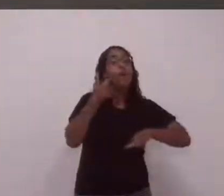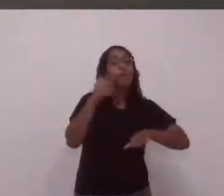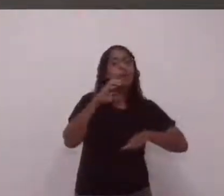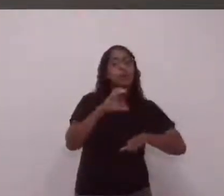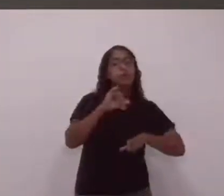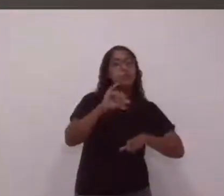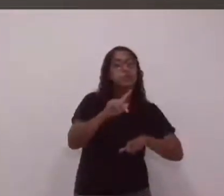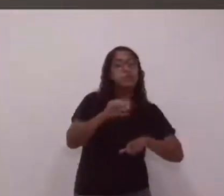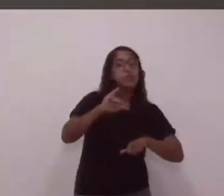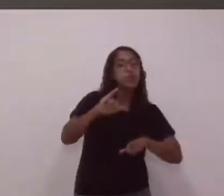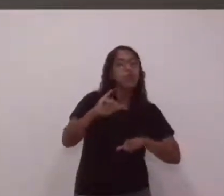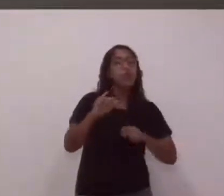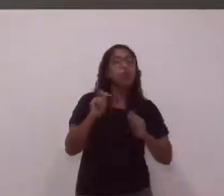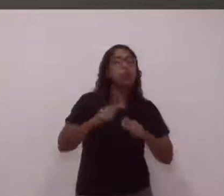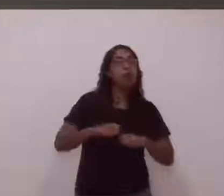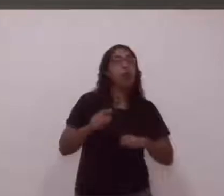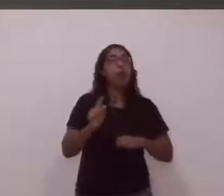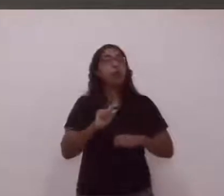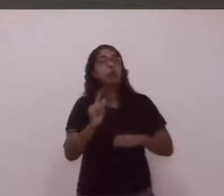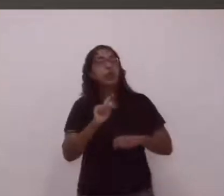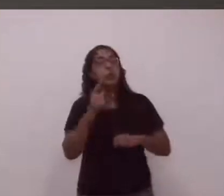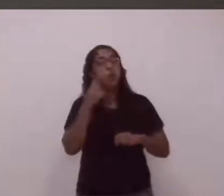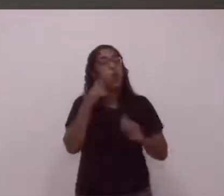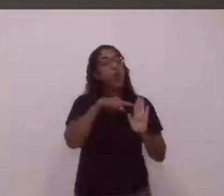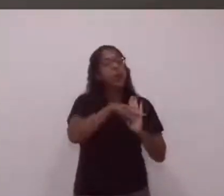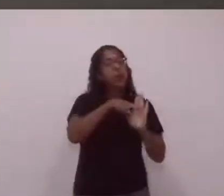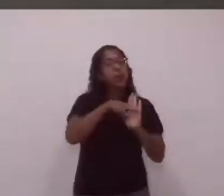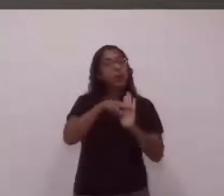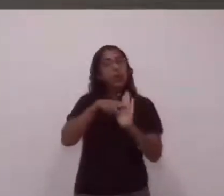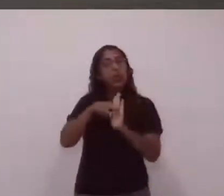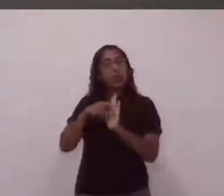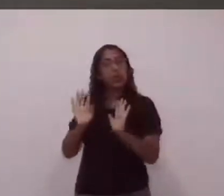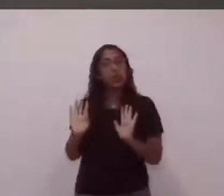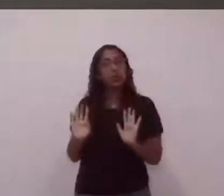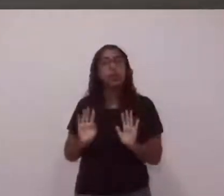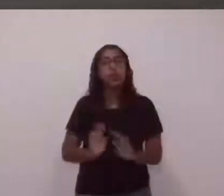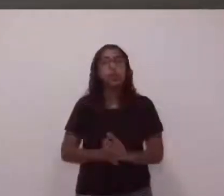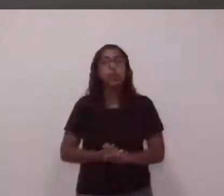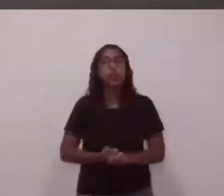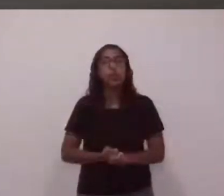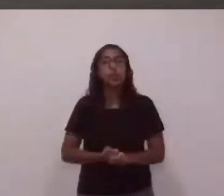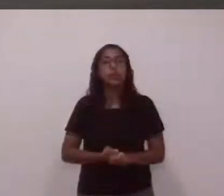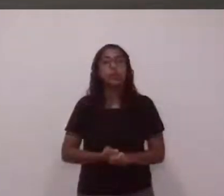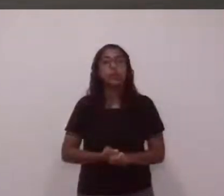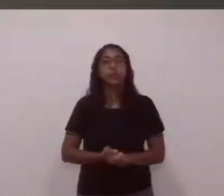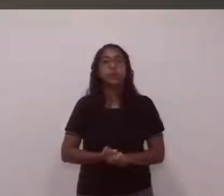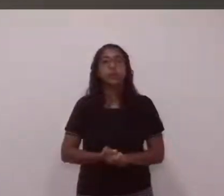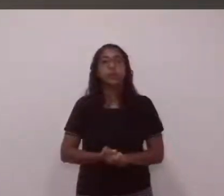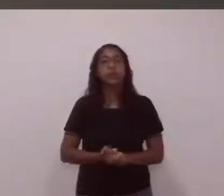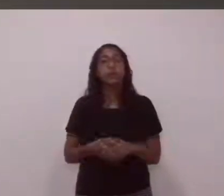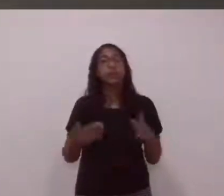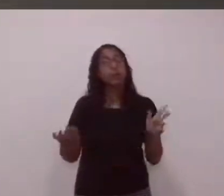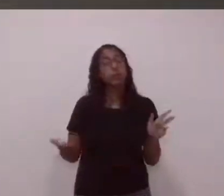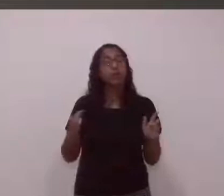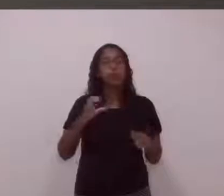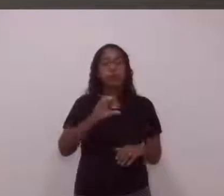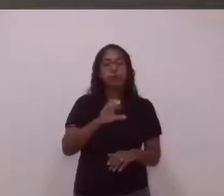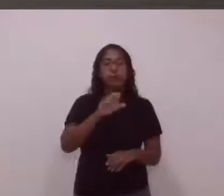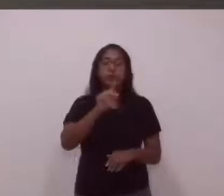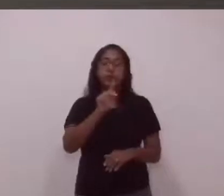abrir essa comissão para analisar o que foi denunciado né e aí a partir disso aí